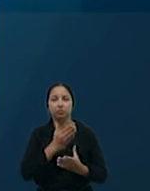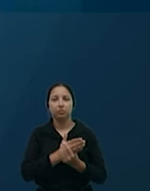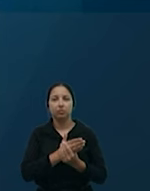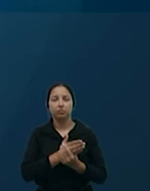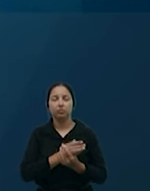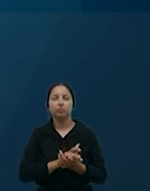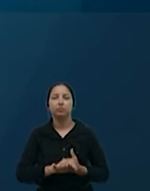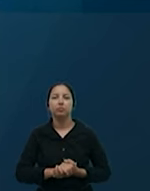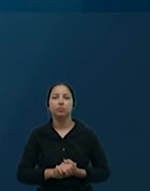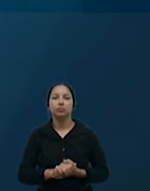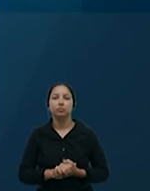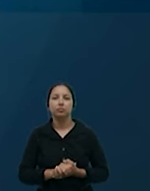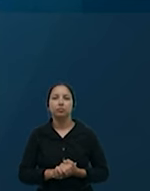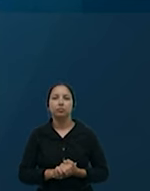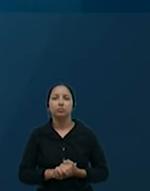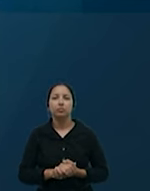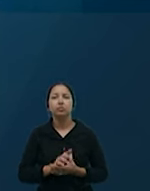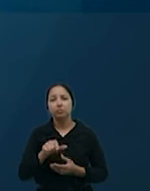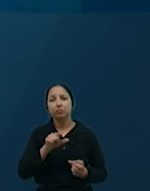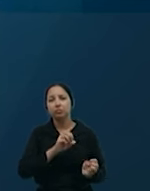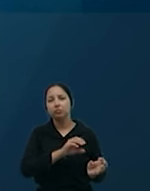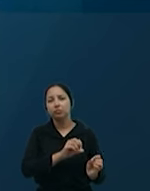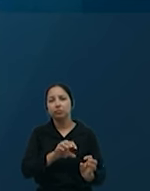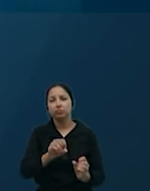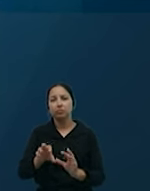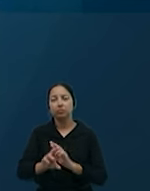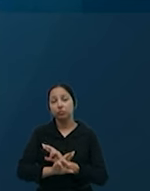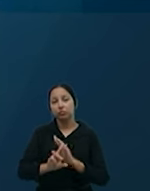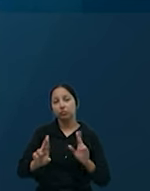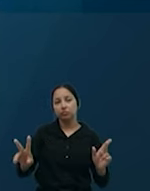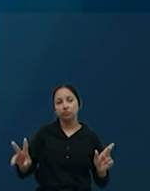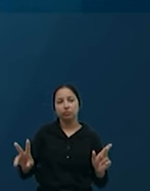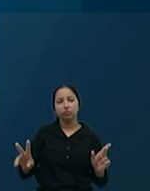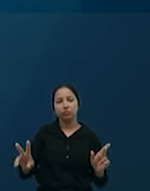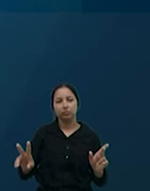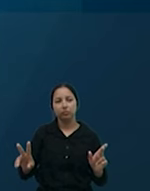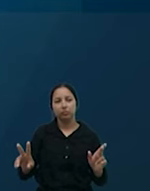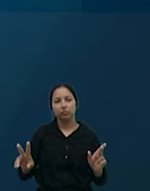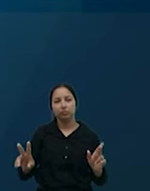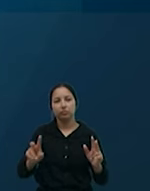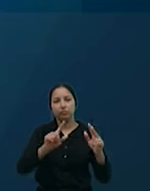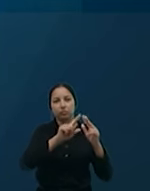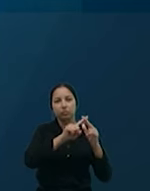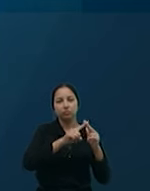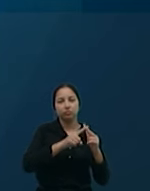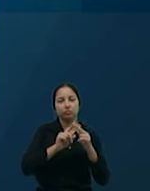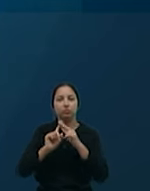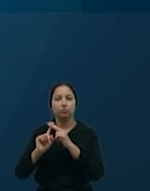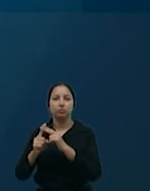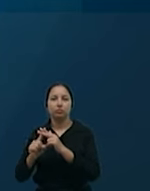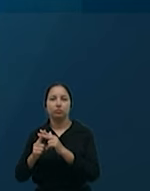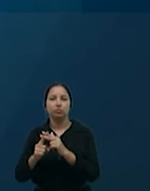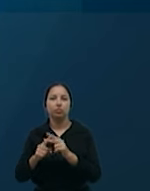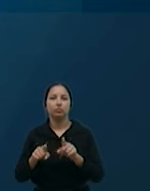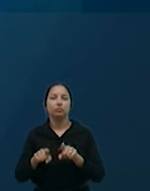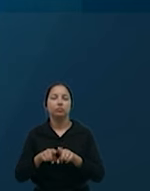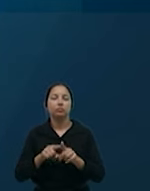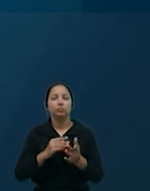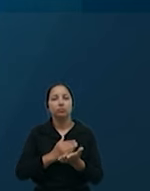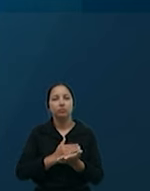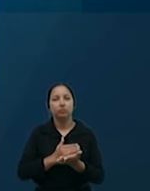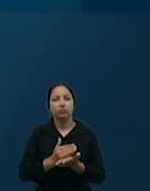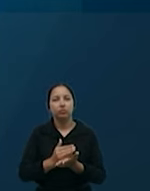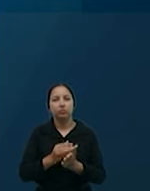Dá uma aula a respeito das diferenças de reparações e do termo inicial para incidência de juros no caso